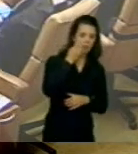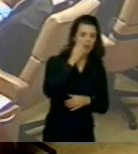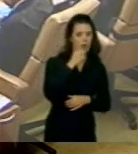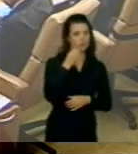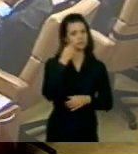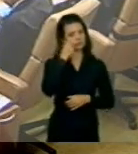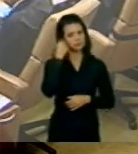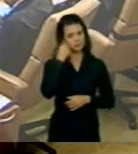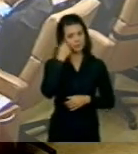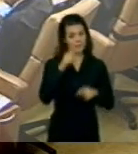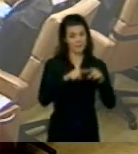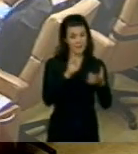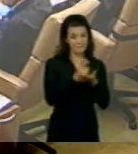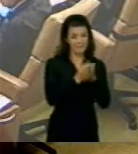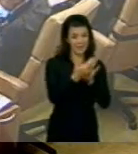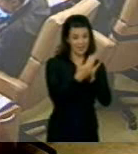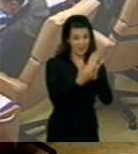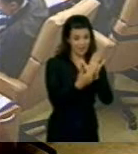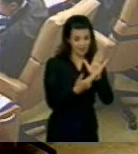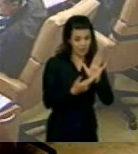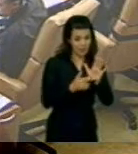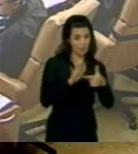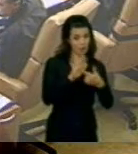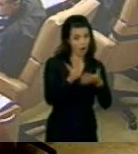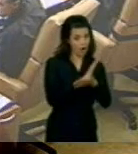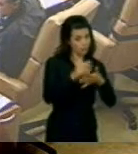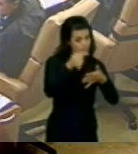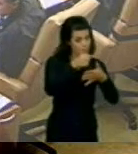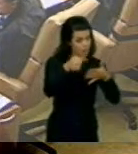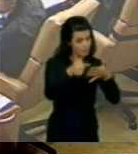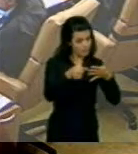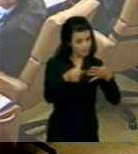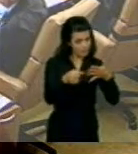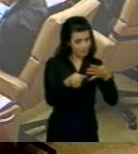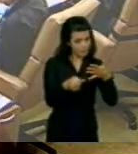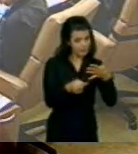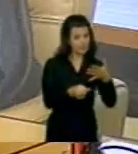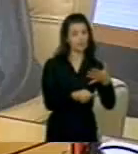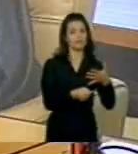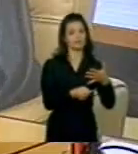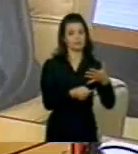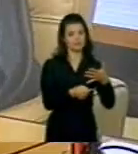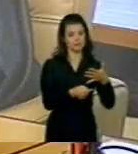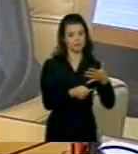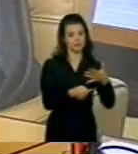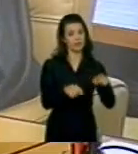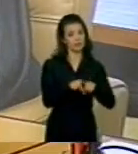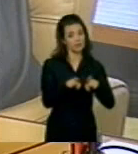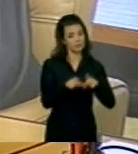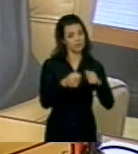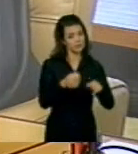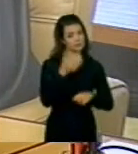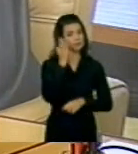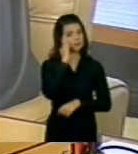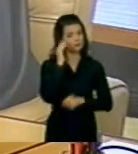Entretanto, essa mesma regra impõe requisitos cuja presença e finalidade não podem ser desconsideradas.